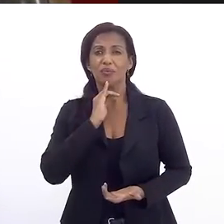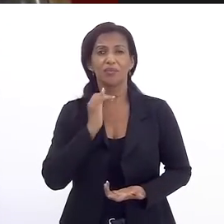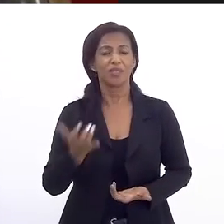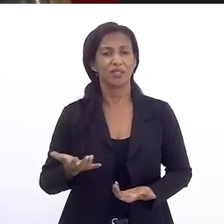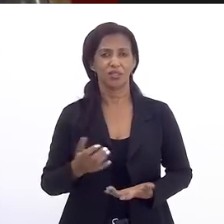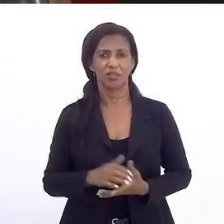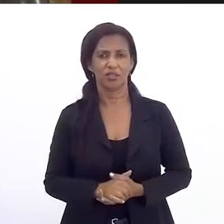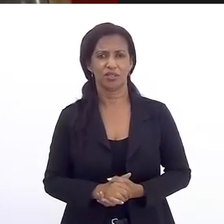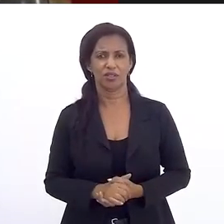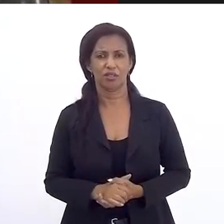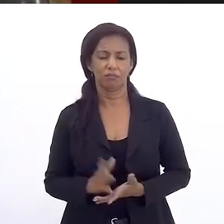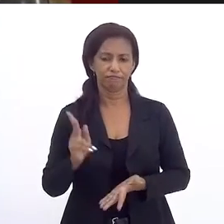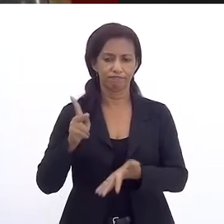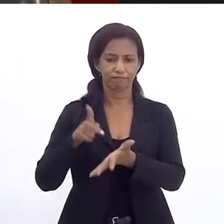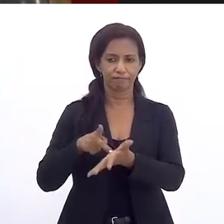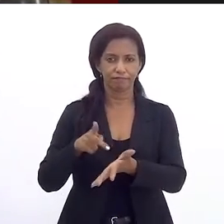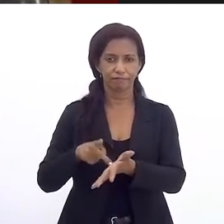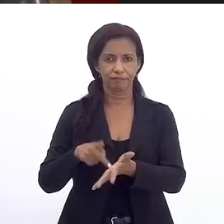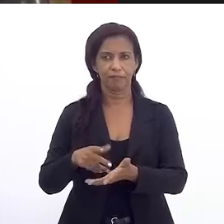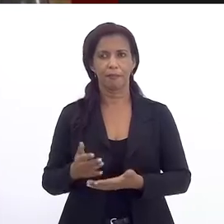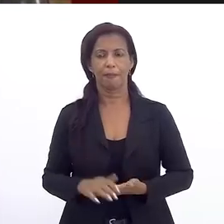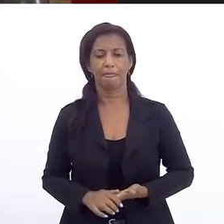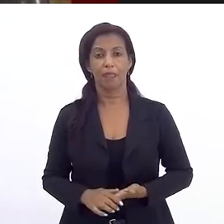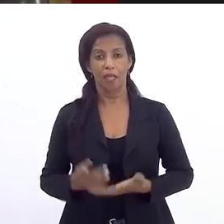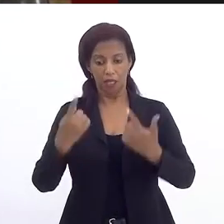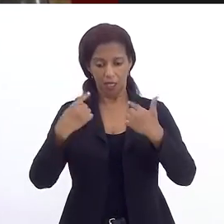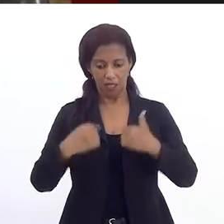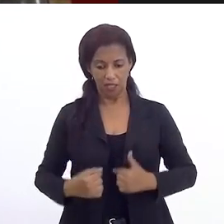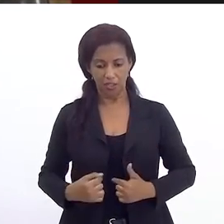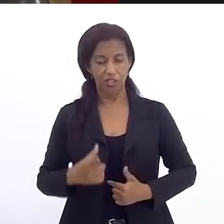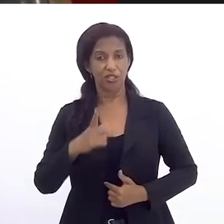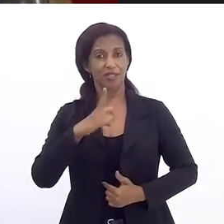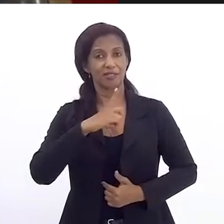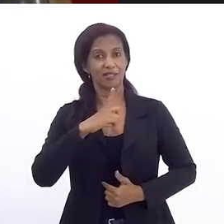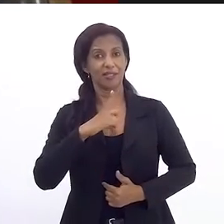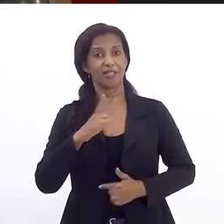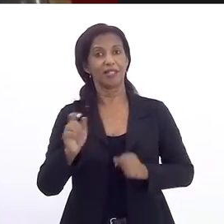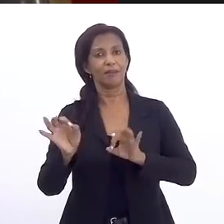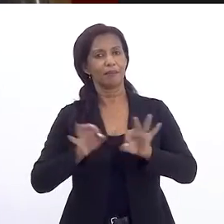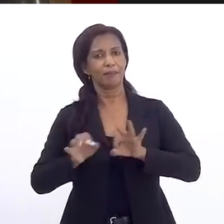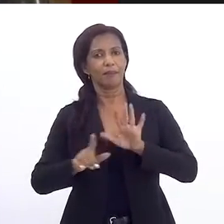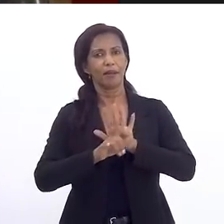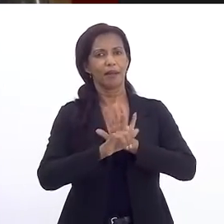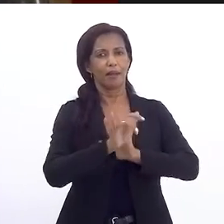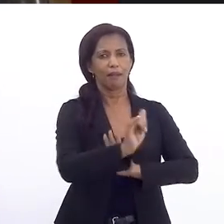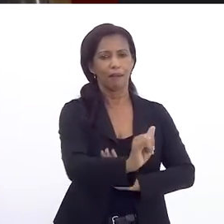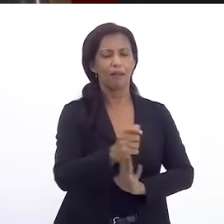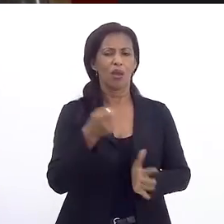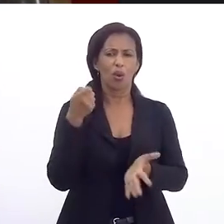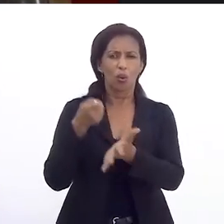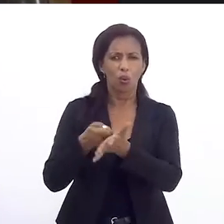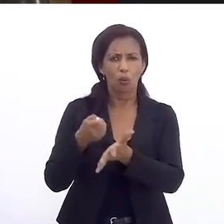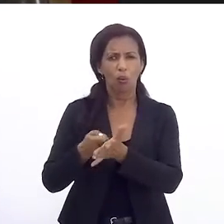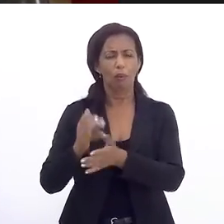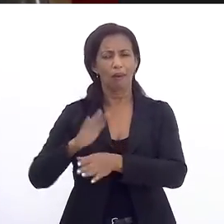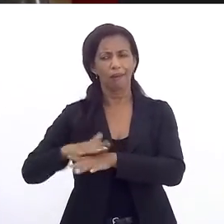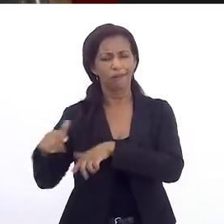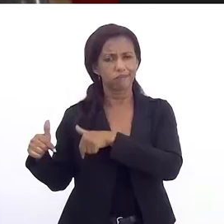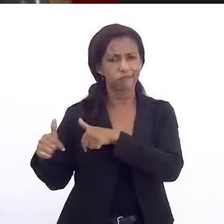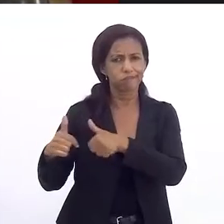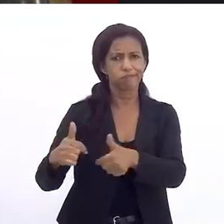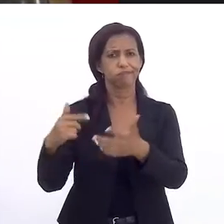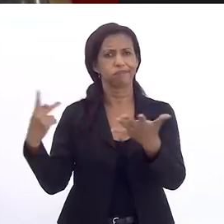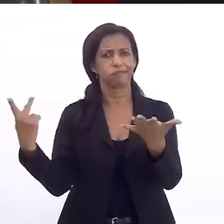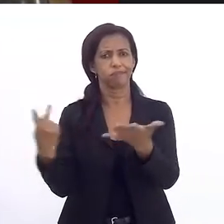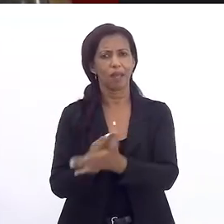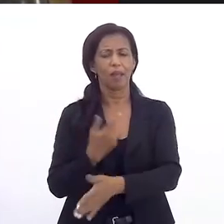executadas, é uma questão cultural, não sei qual é essa questão, dessa situação de violência